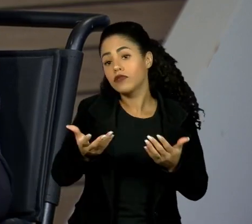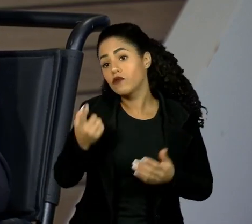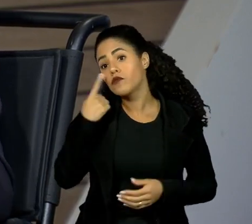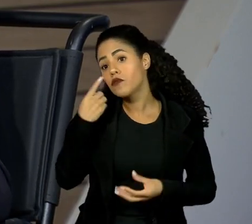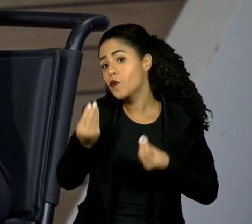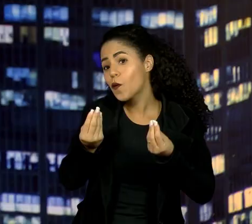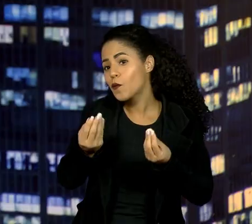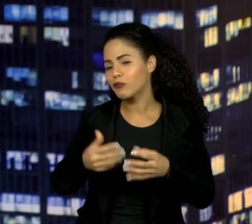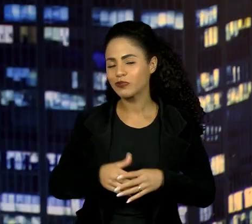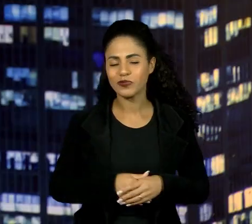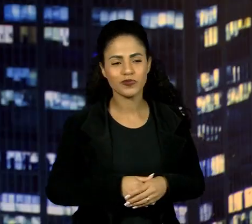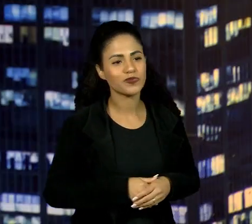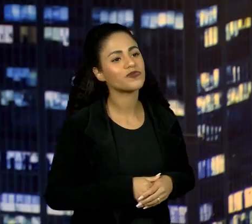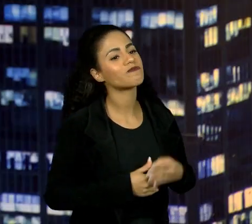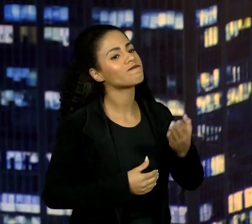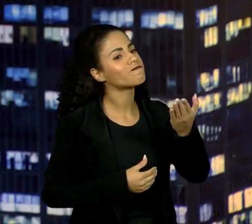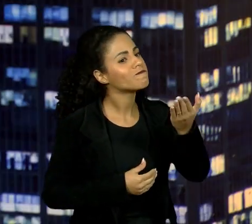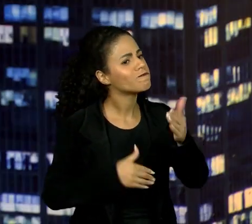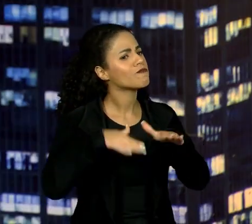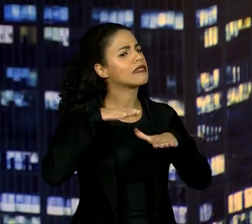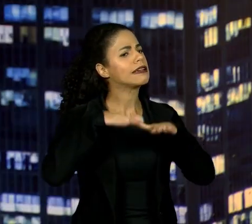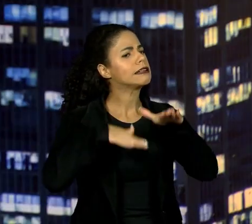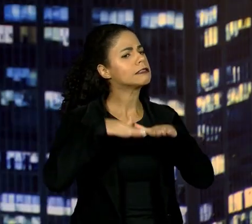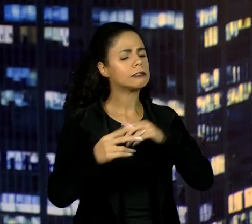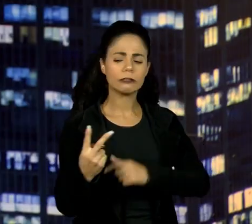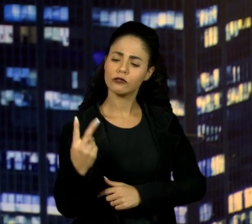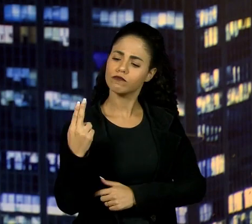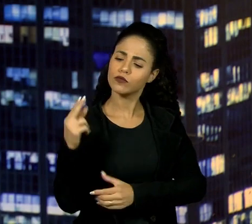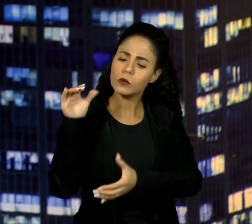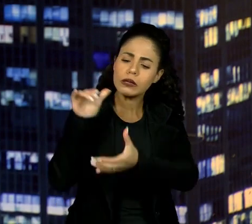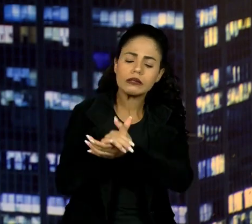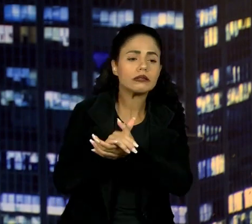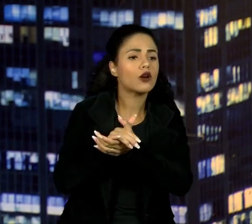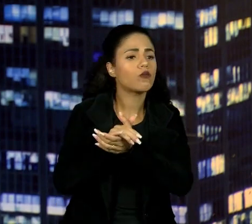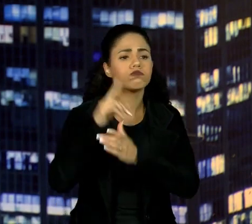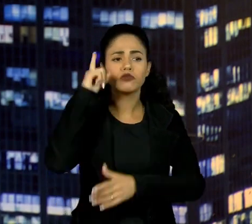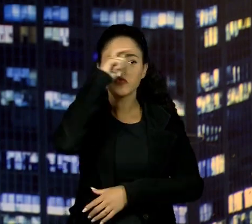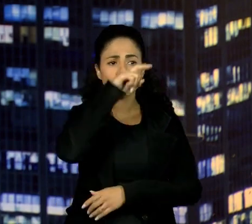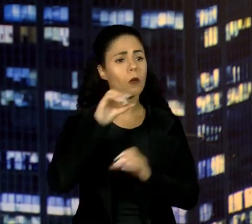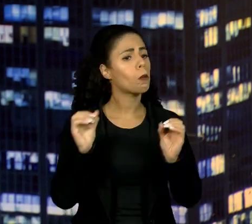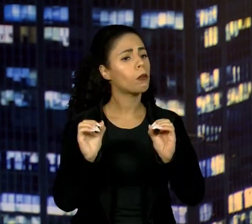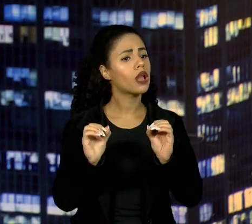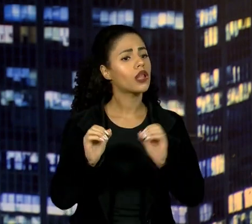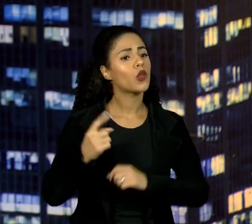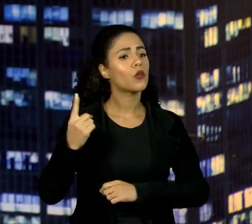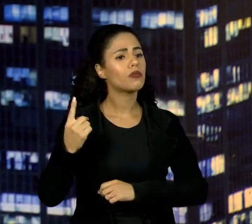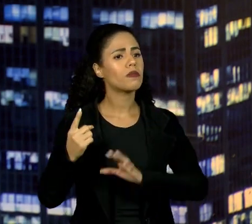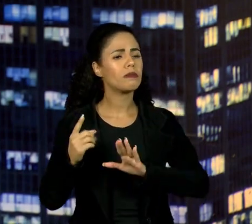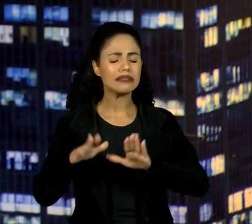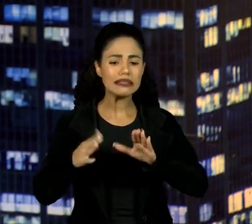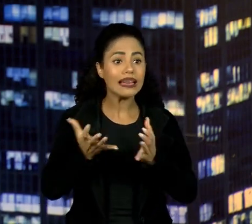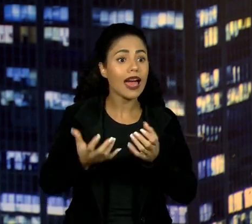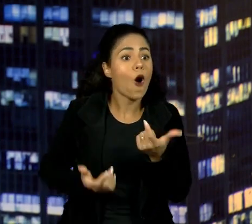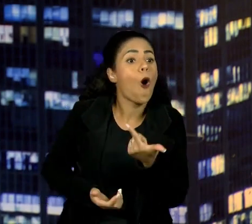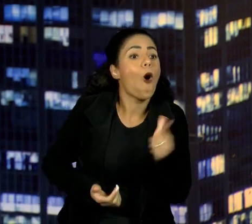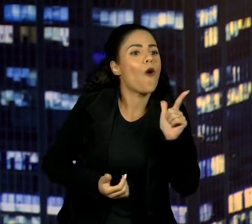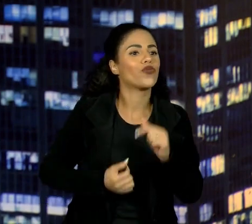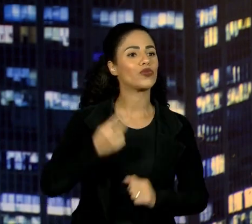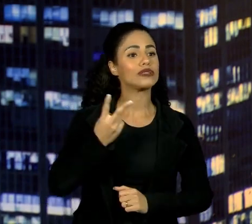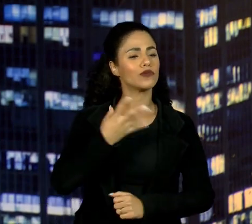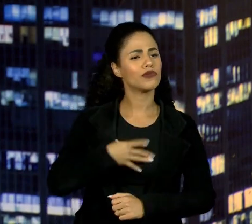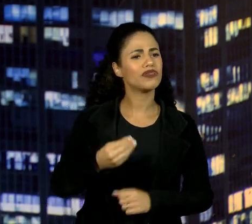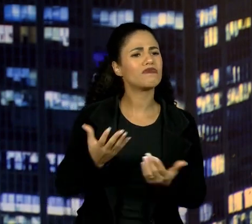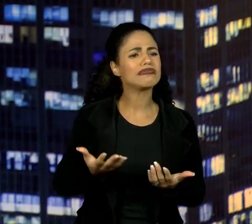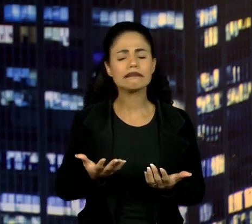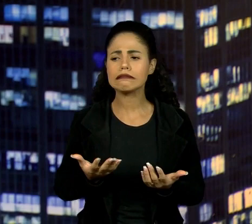vitro. Doutora Thaís, às vezes esse casal não tem dificuldade no primeiro filho, mas tem no segundo. E aí, por diversos motivos,